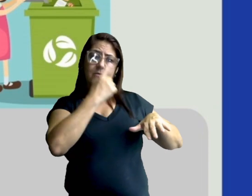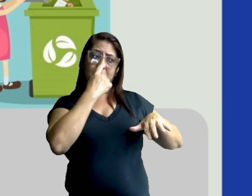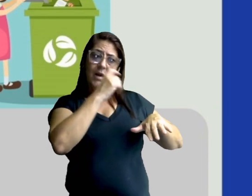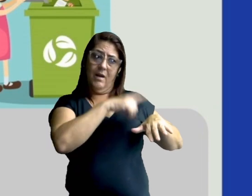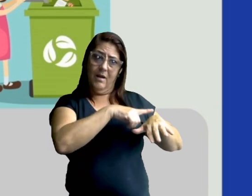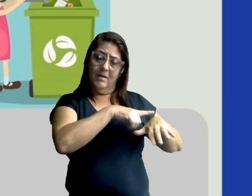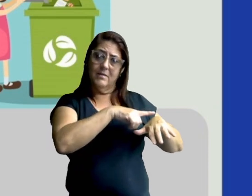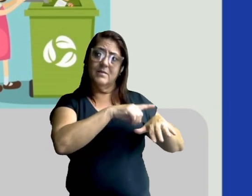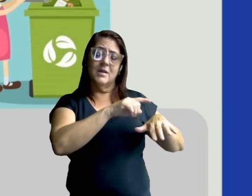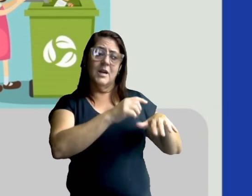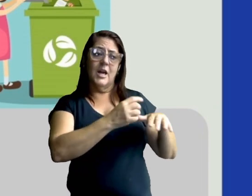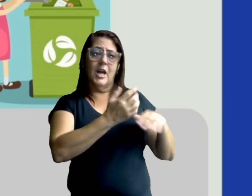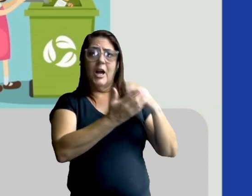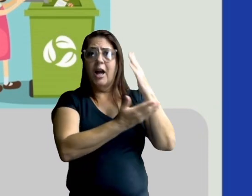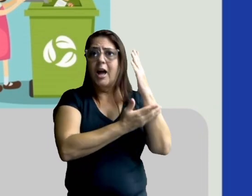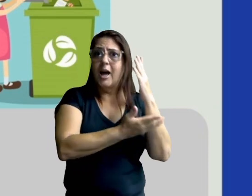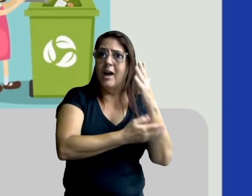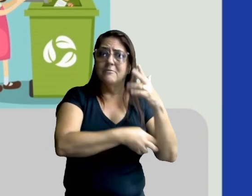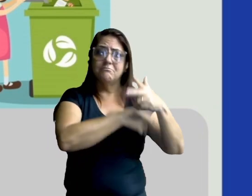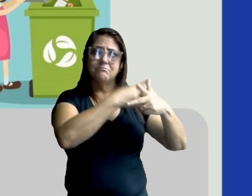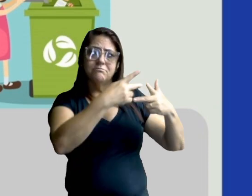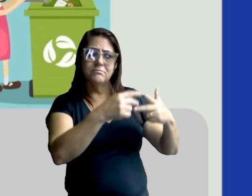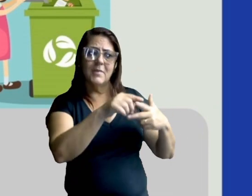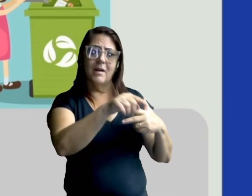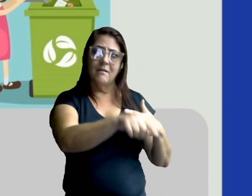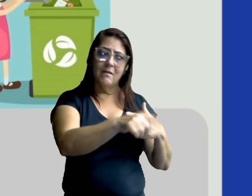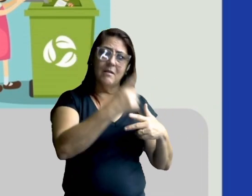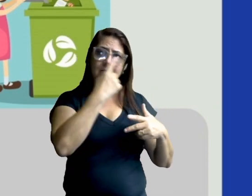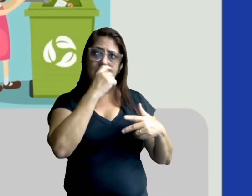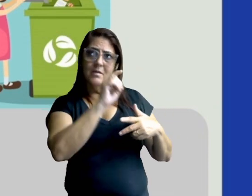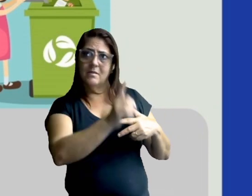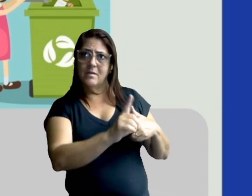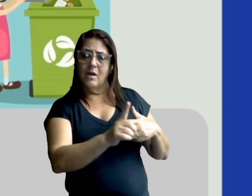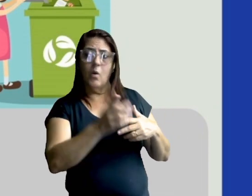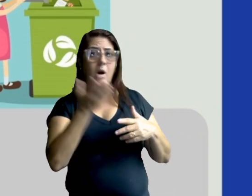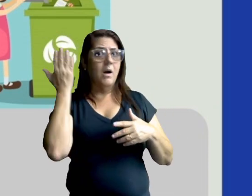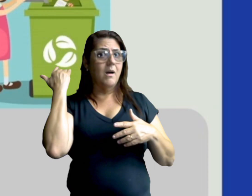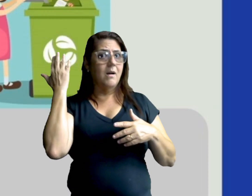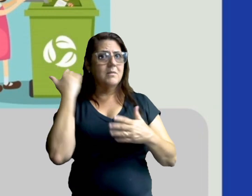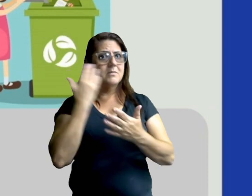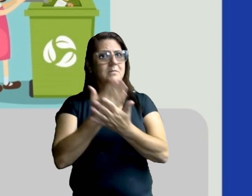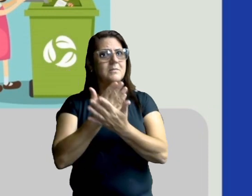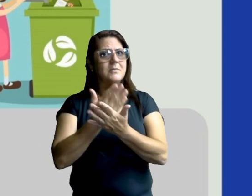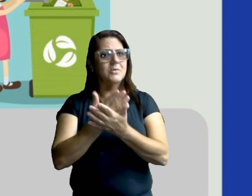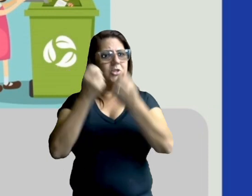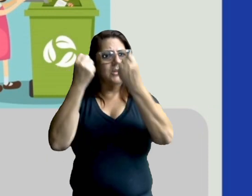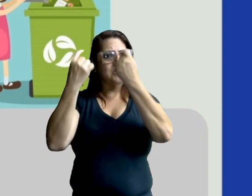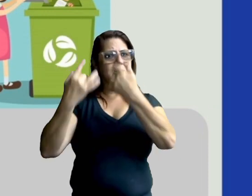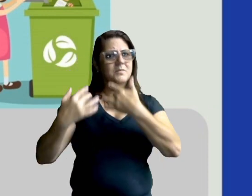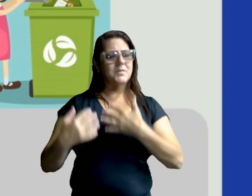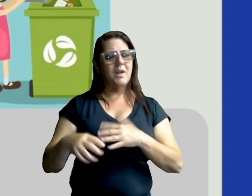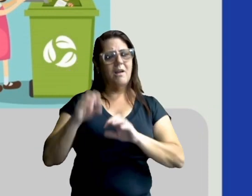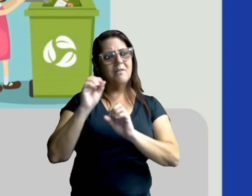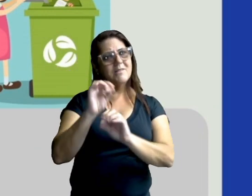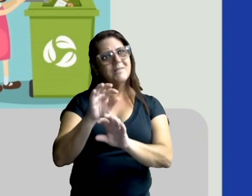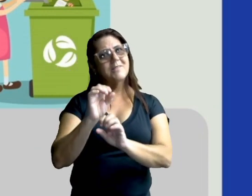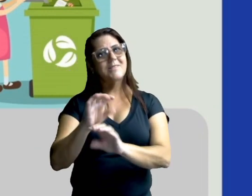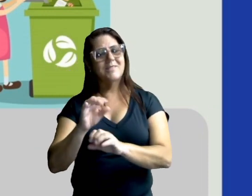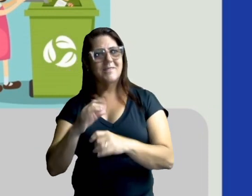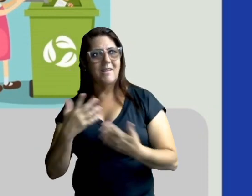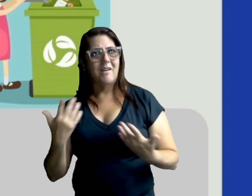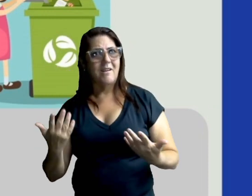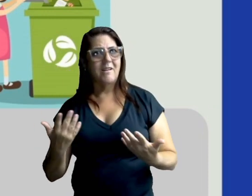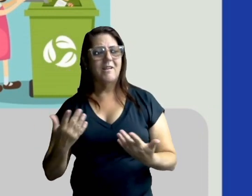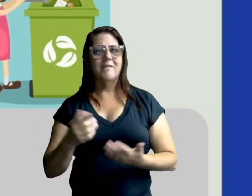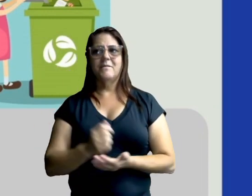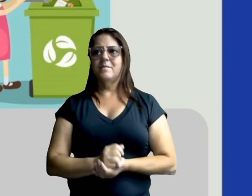ser reciclável e aquilo que não vai ser reciclável, né? A gente já teve uma aulinha aqui sobre essas questões da reciclagem.